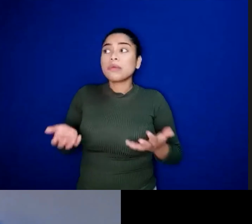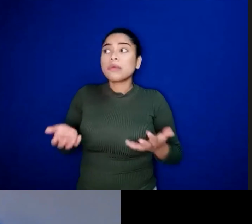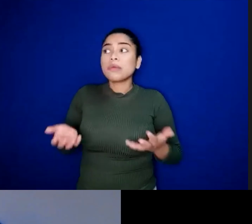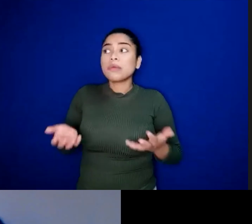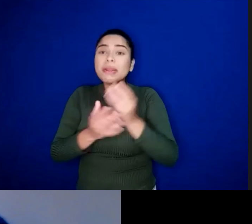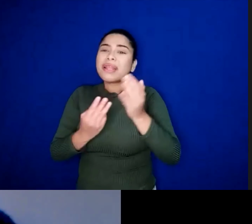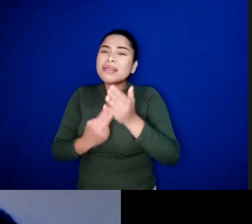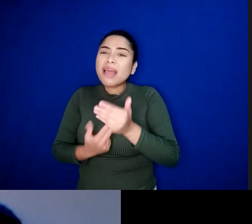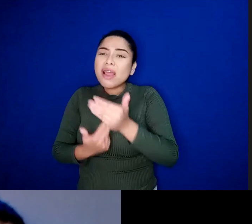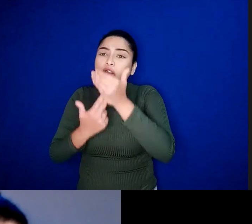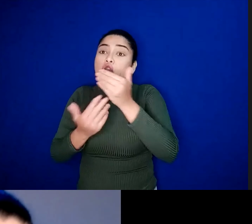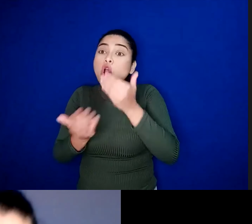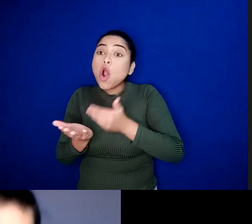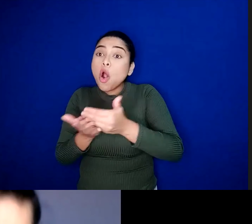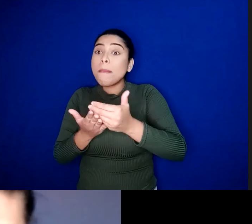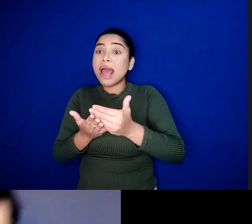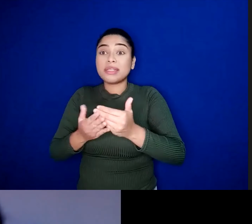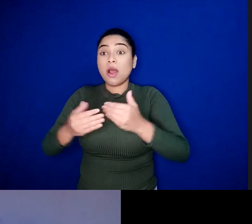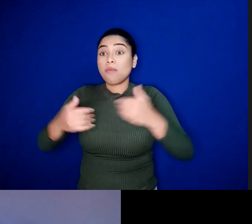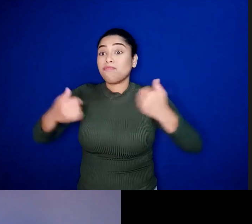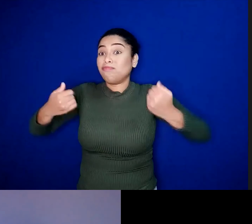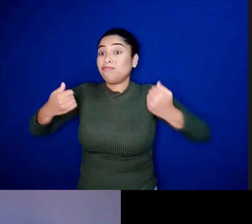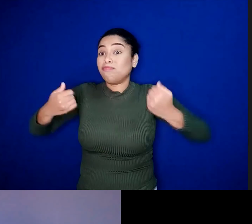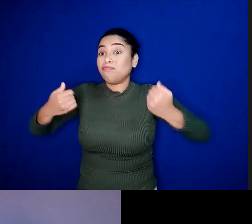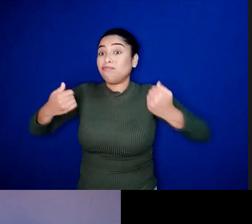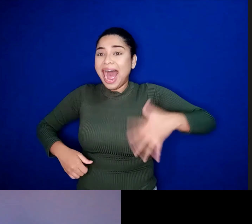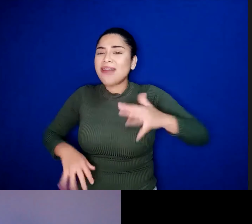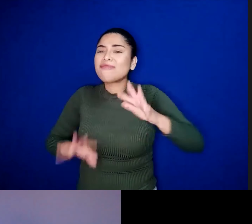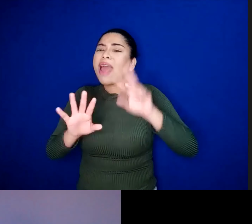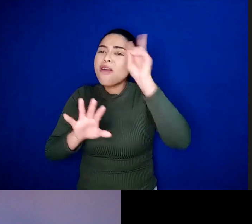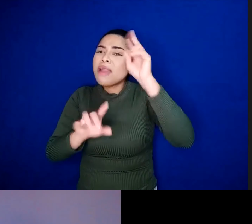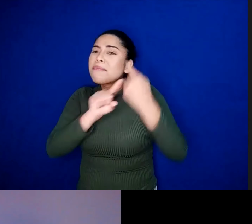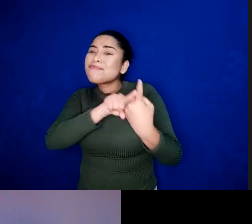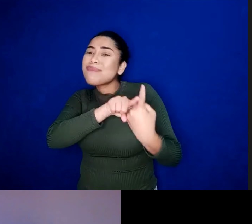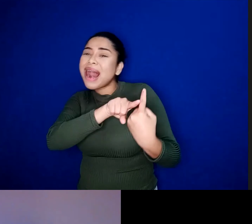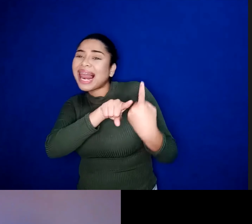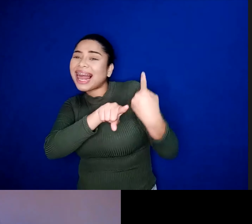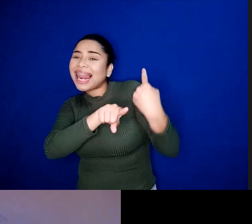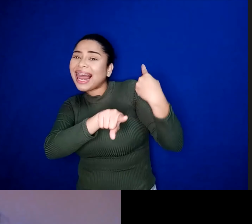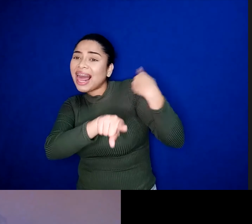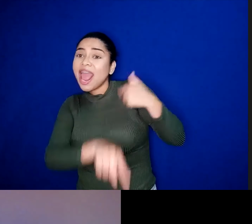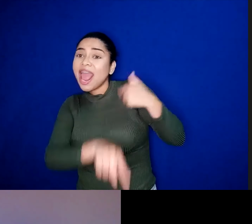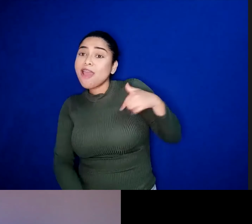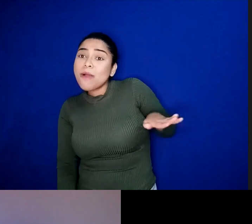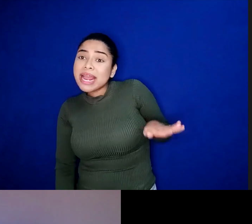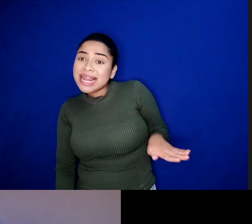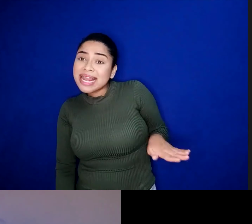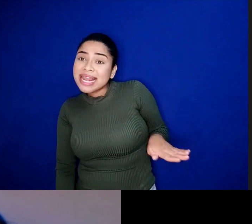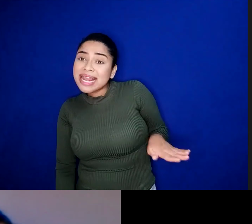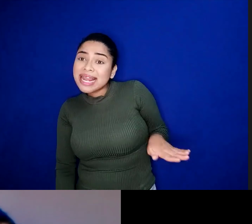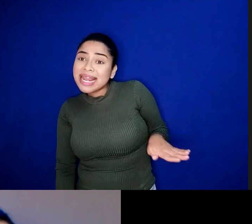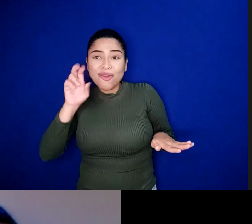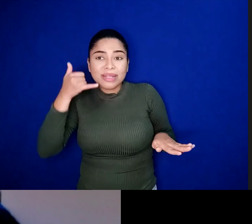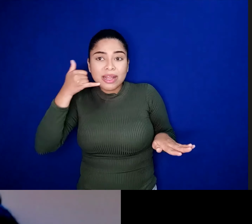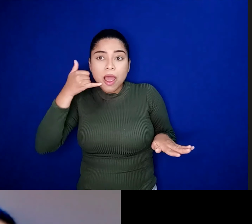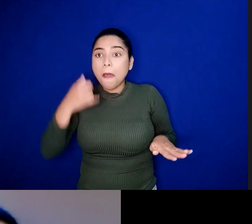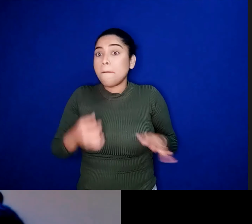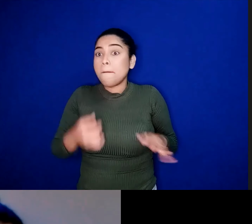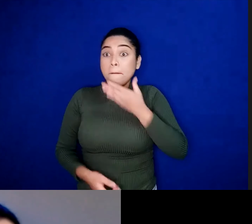trago a questão do telefone eu era criança na época mas eu lembro muito bem que quando eu era criança meu pai pagava um